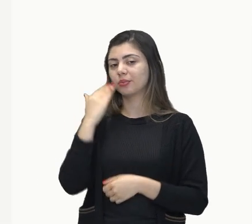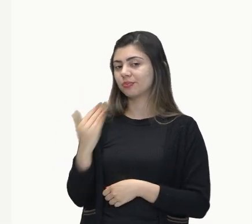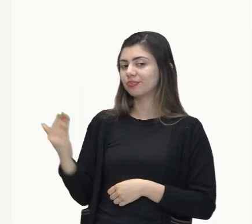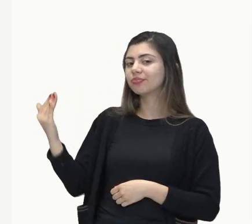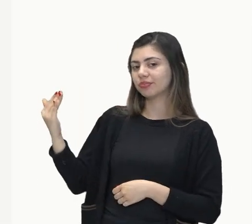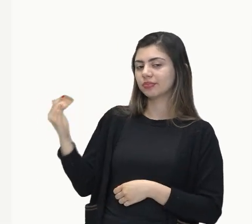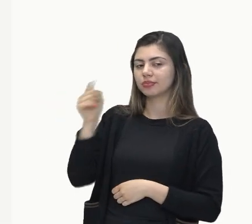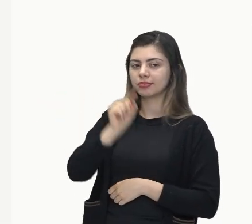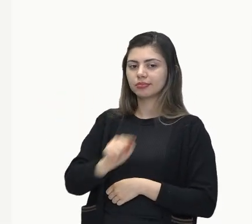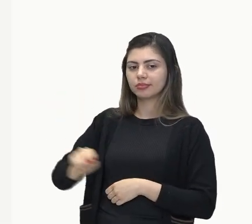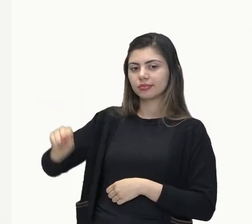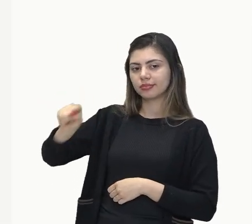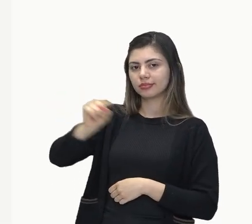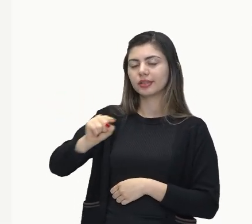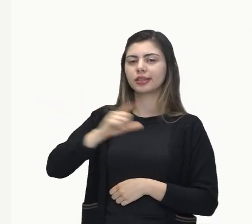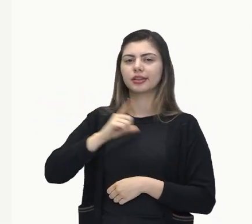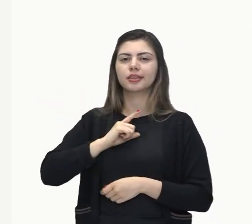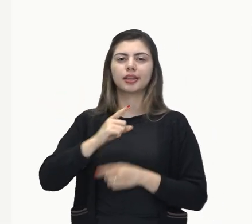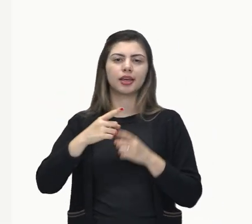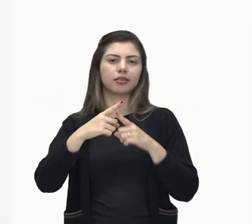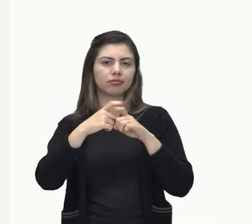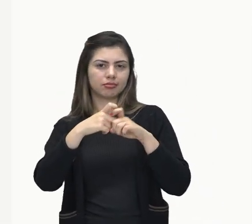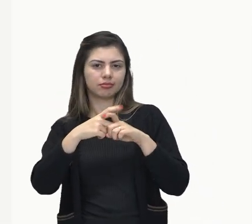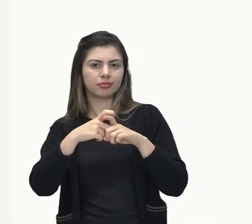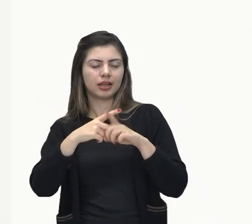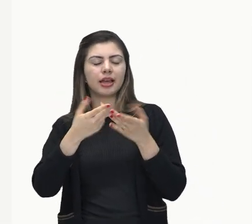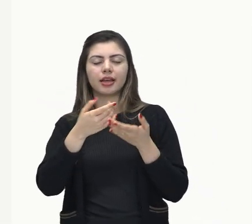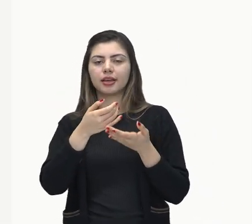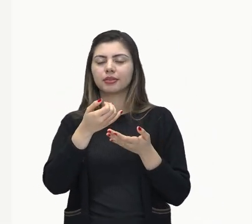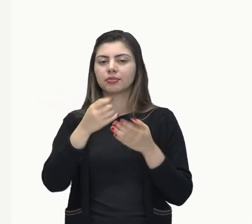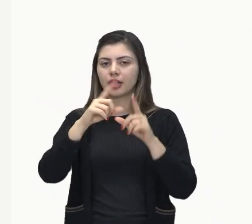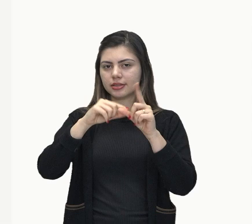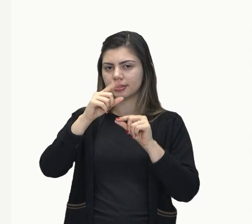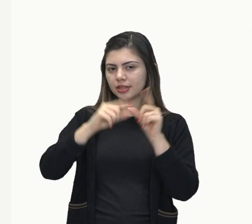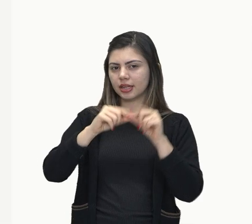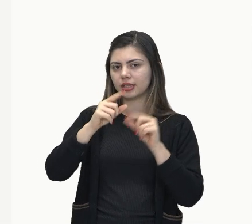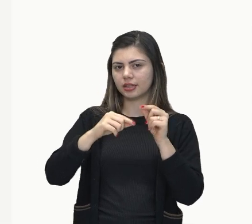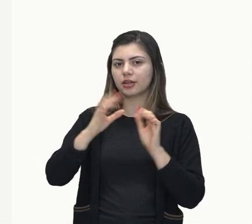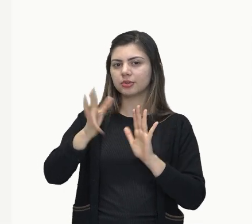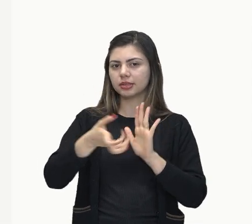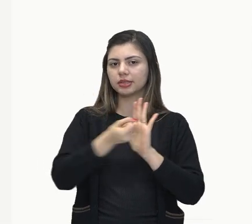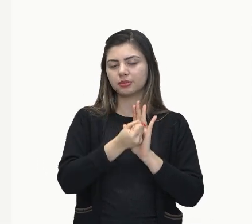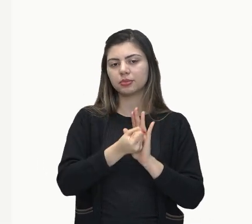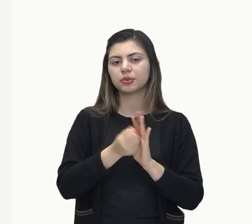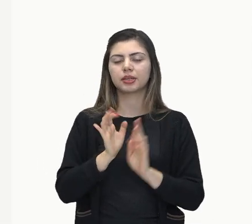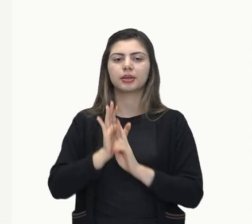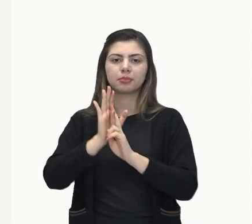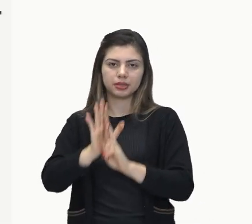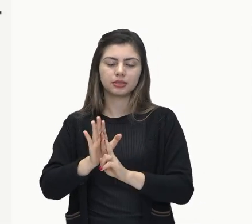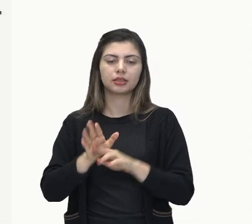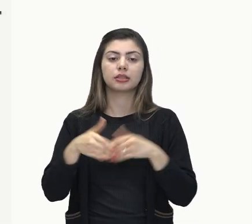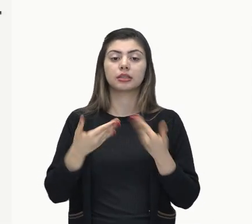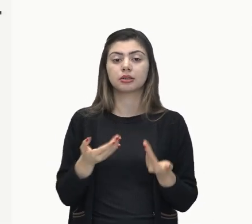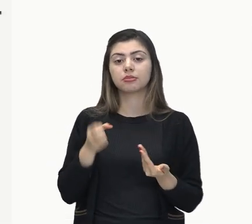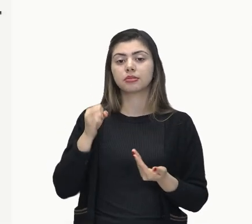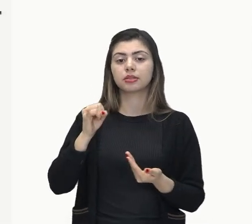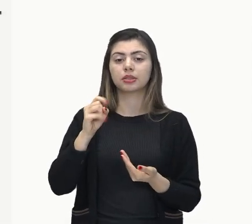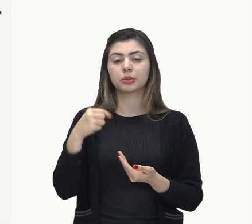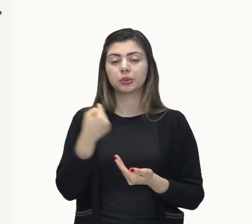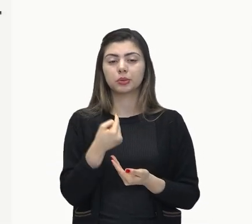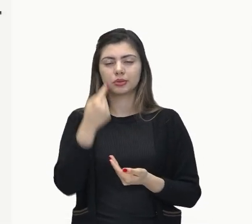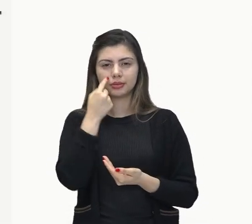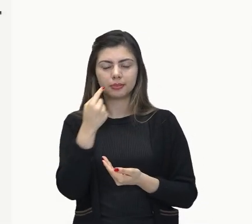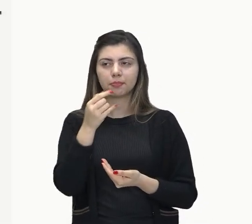está com o asterístico. Então, se a gente for tentar colocar esse ácido lático na frente